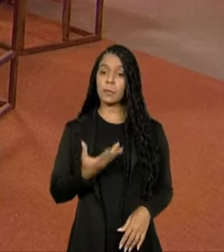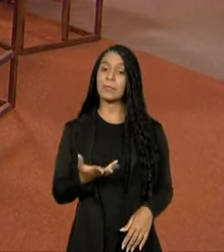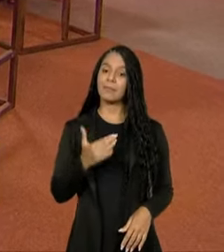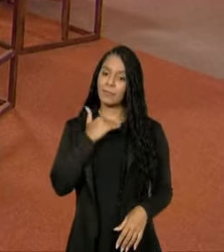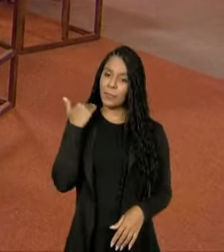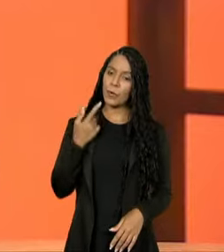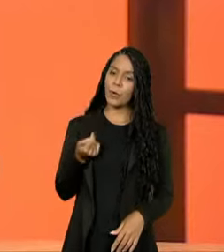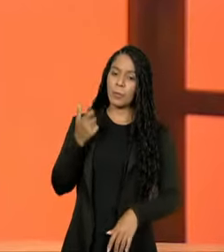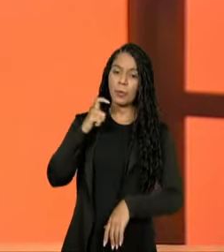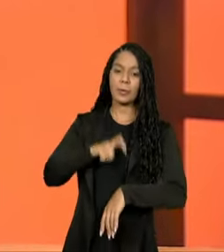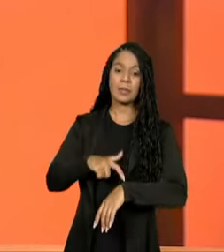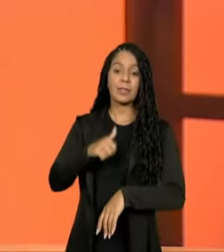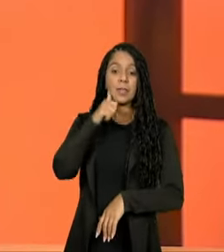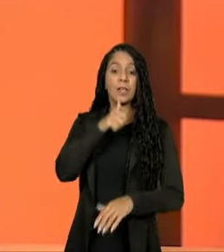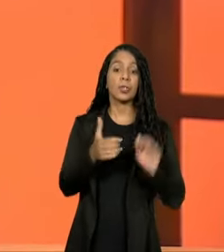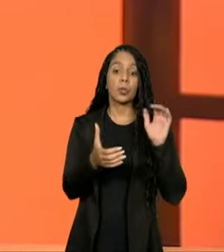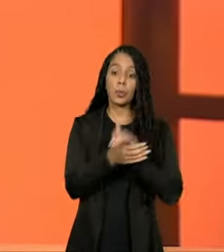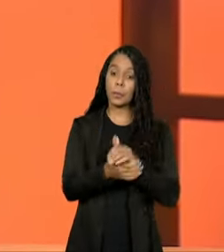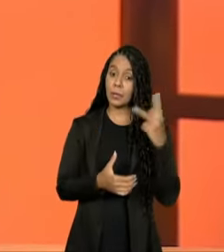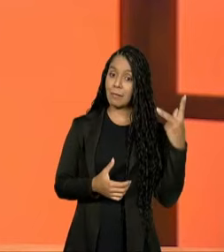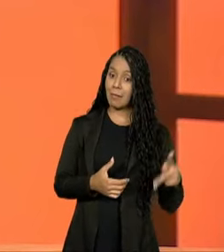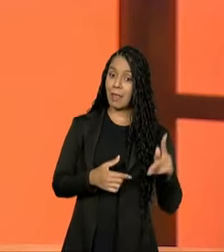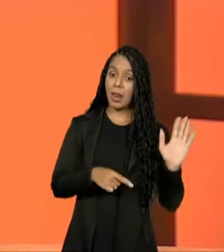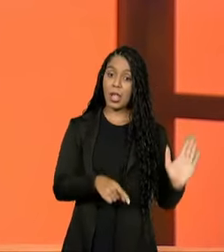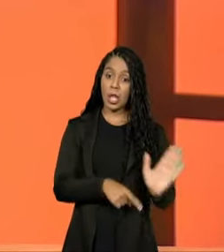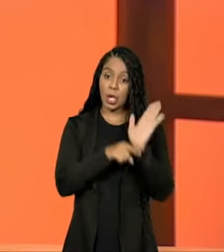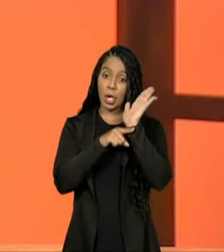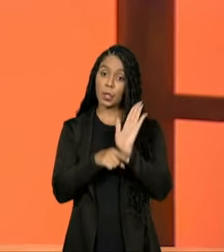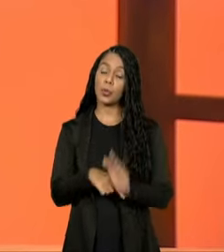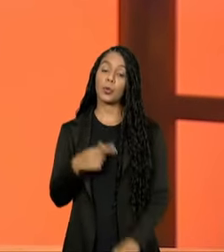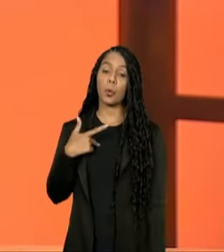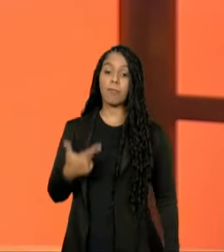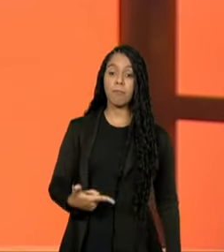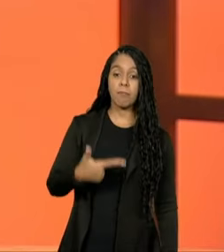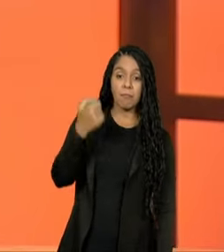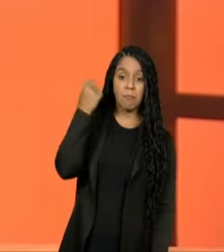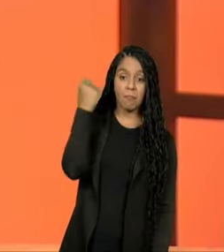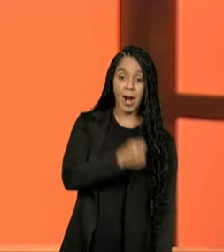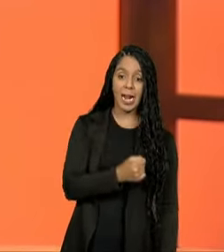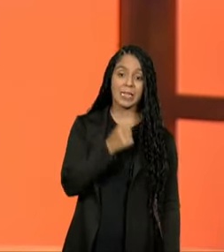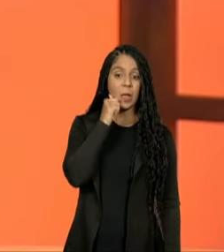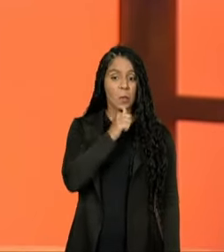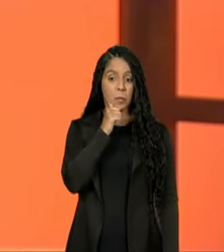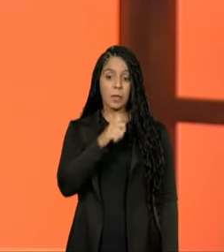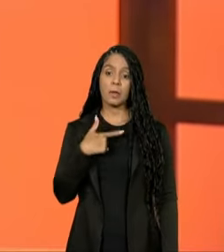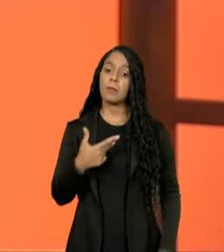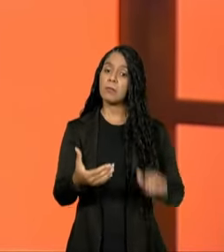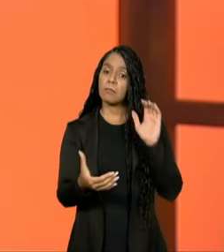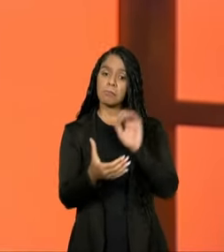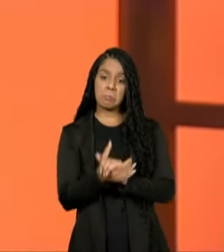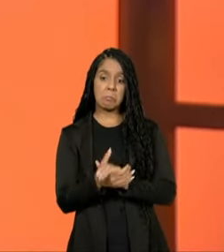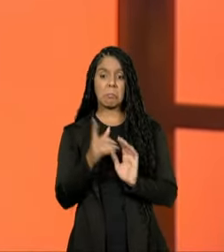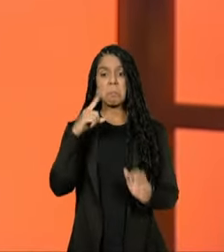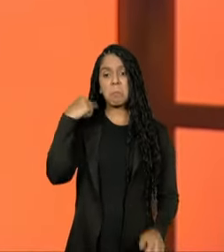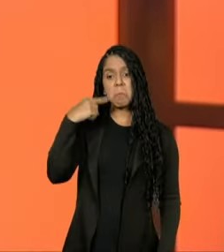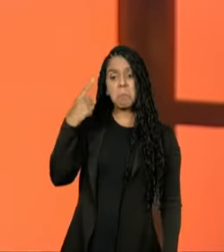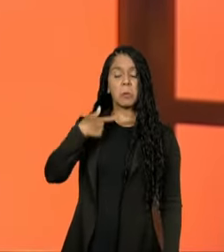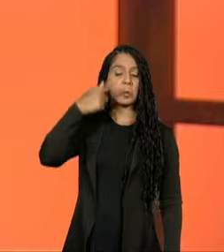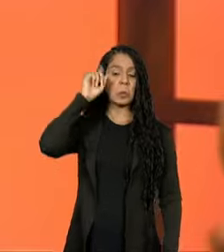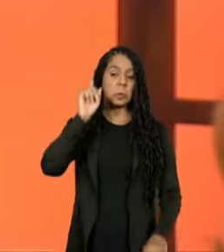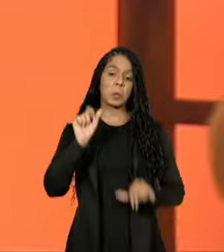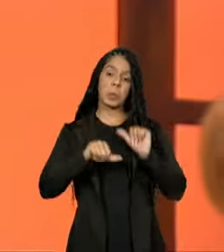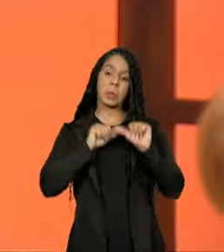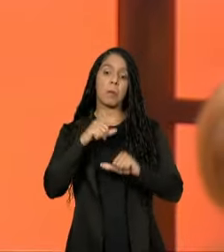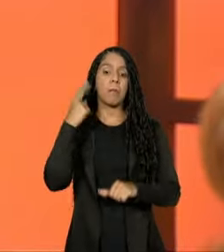a esposa dele, à época, que ajudou ele a matar a menina, está aí, casada com advogado, não sei se virou